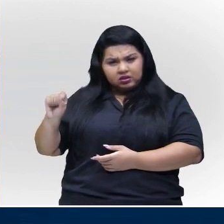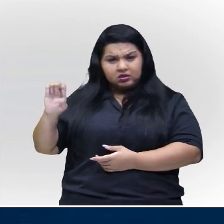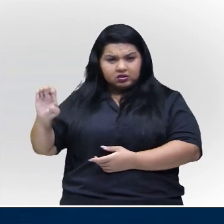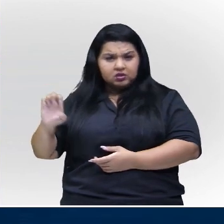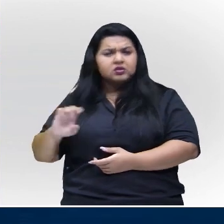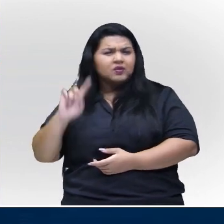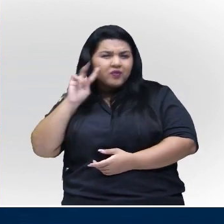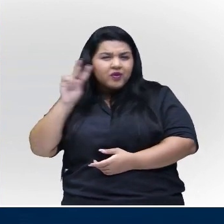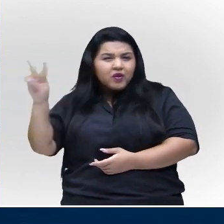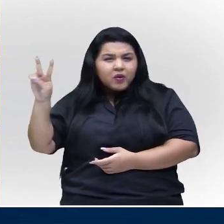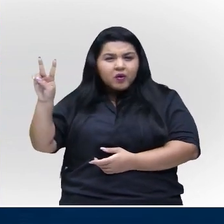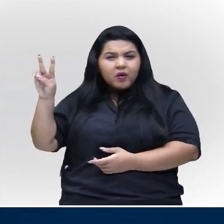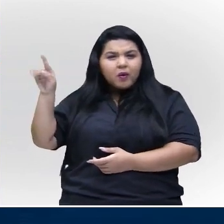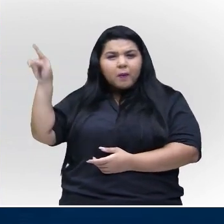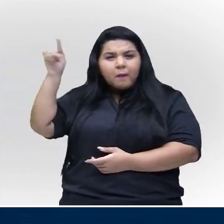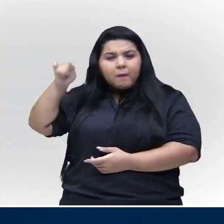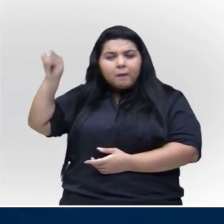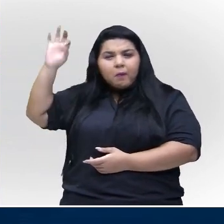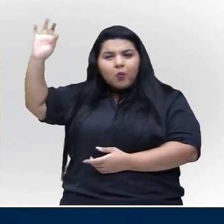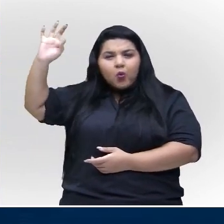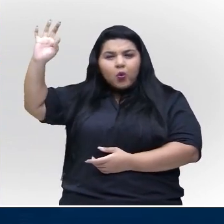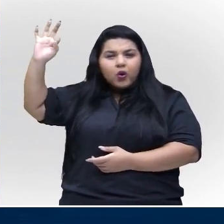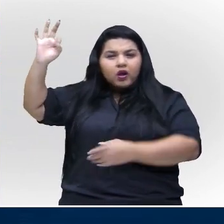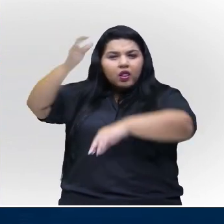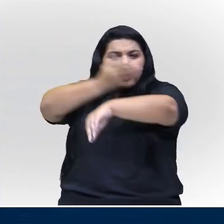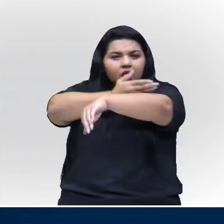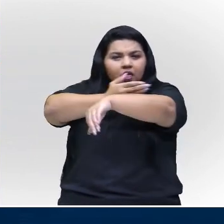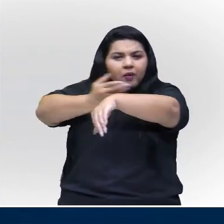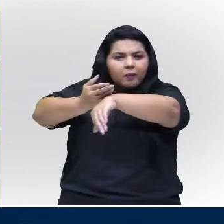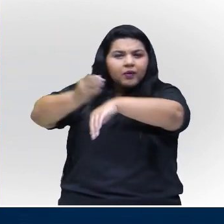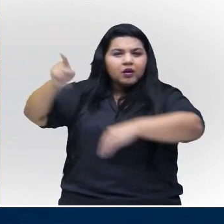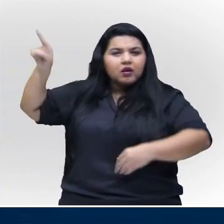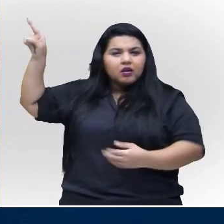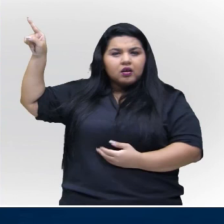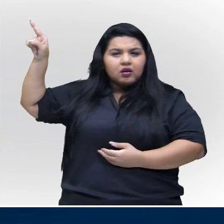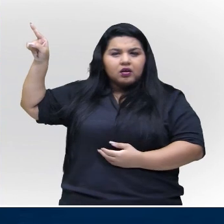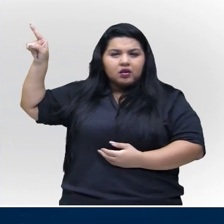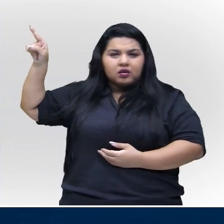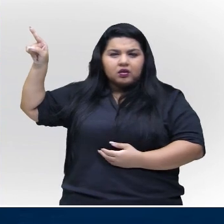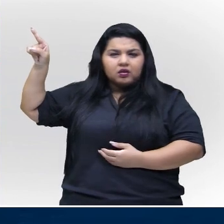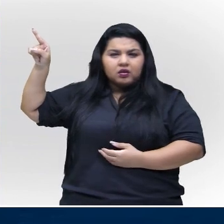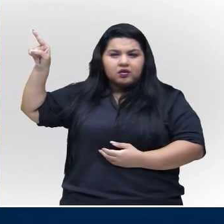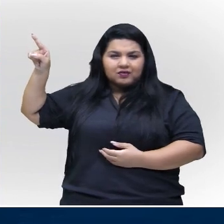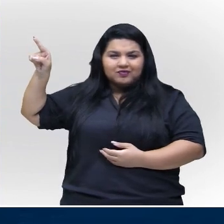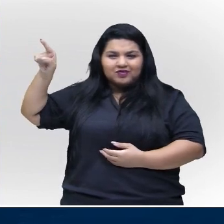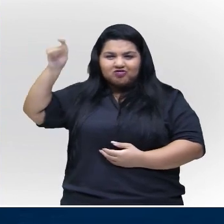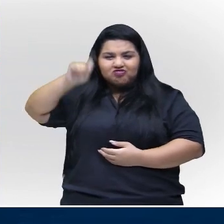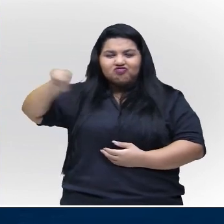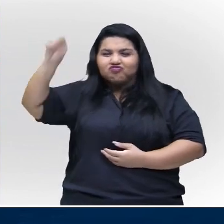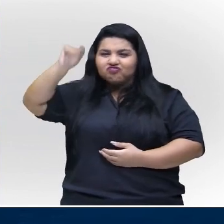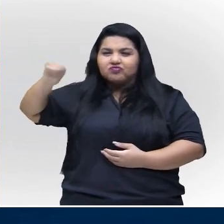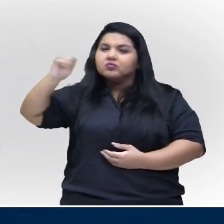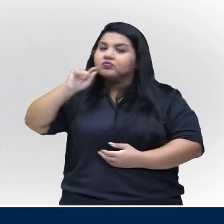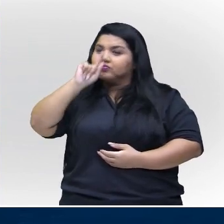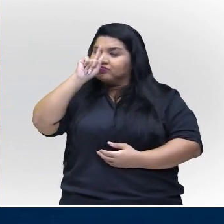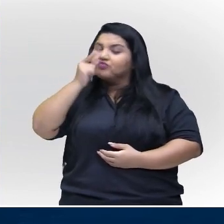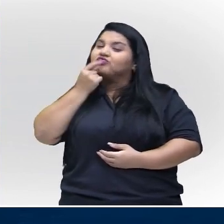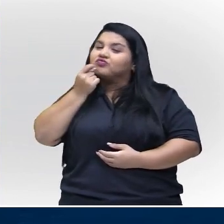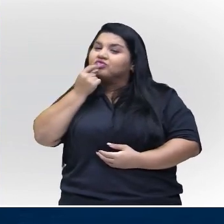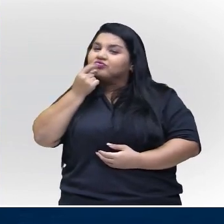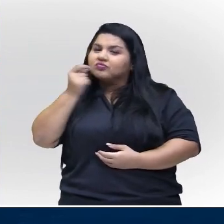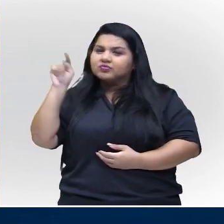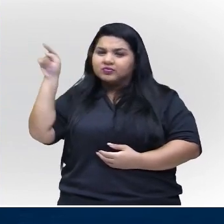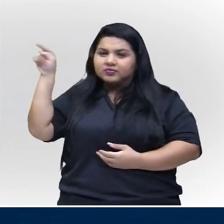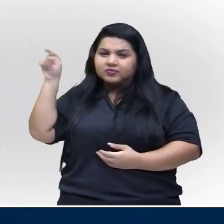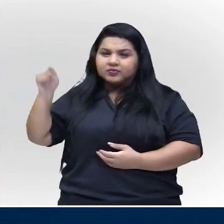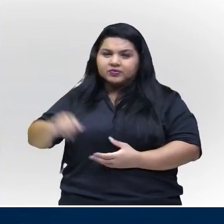vai marcar aqui de vermelho. Aqui no interior da nossa célula, nós temos então os peroxissomos, certo? Dentro dela nós temos